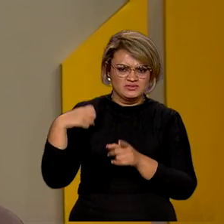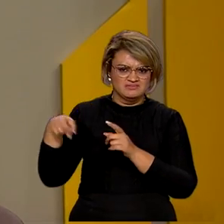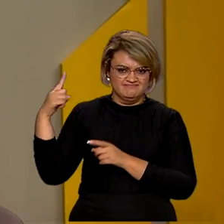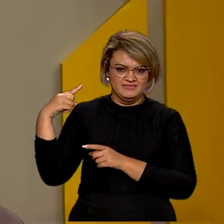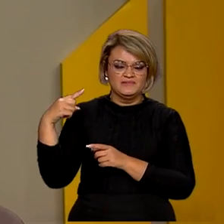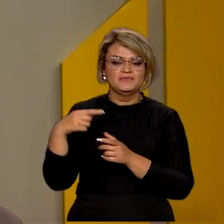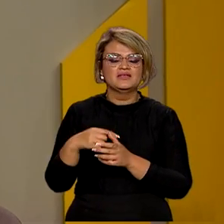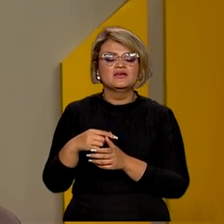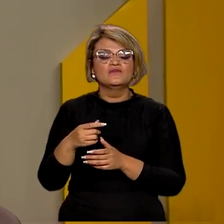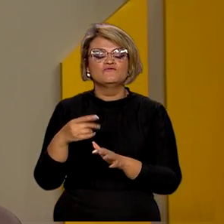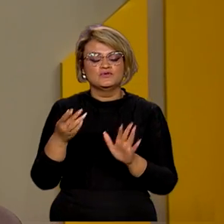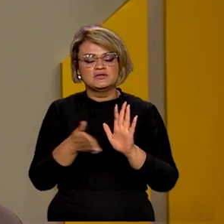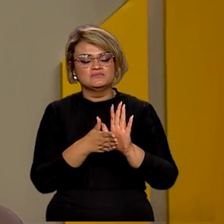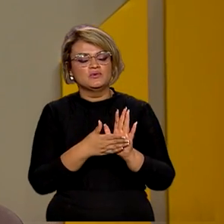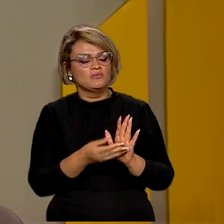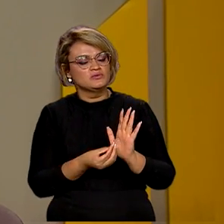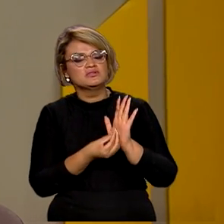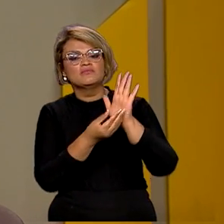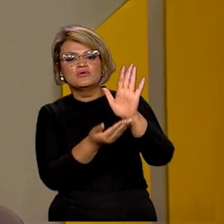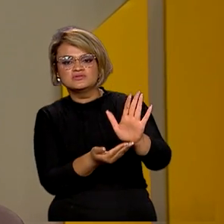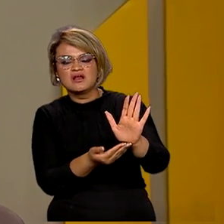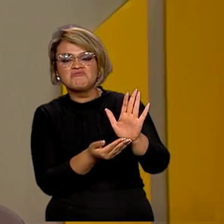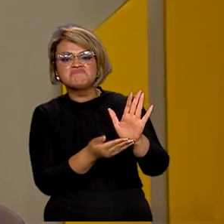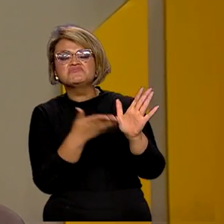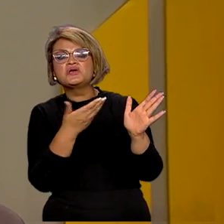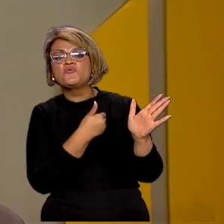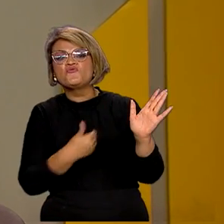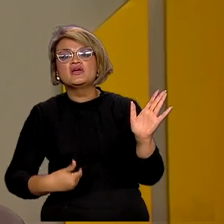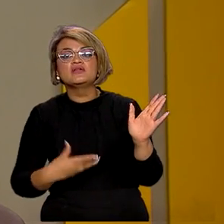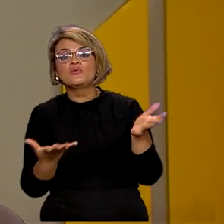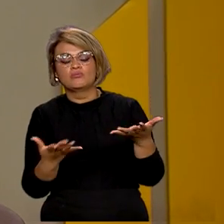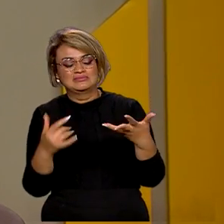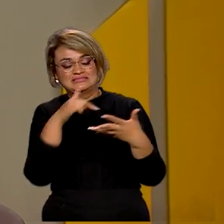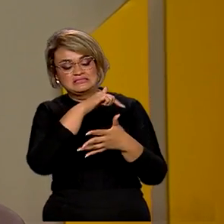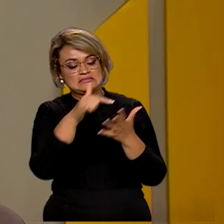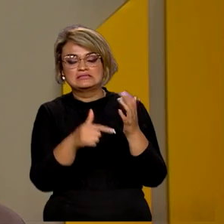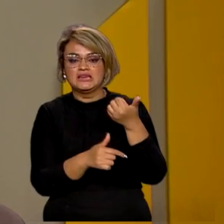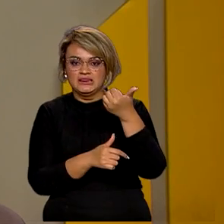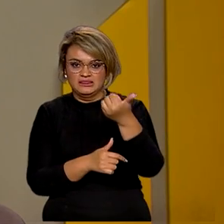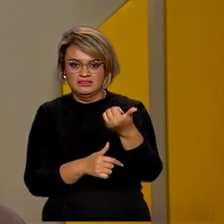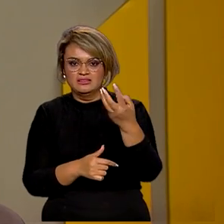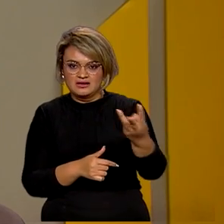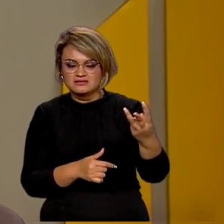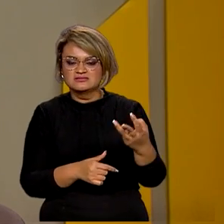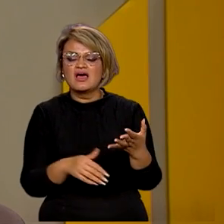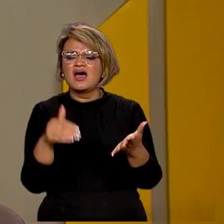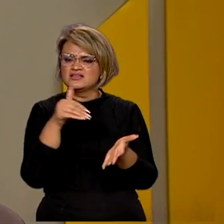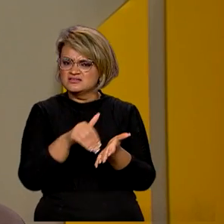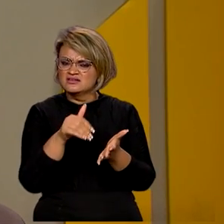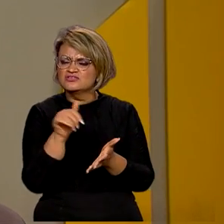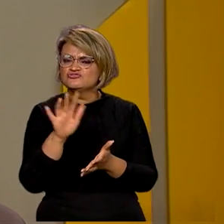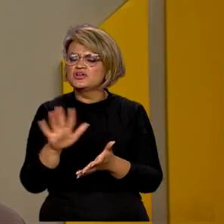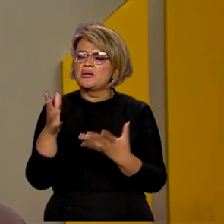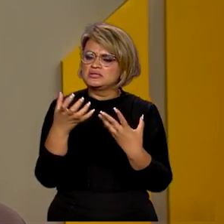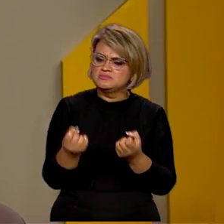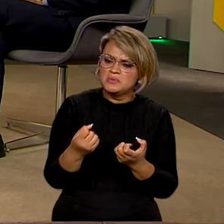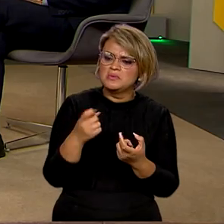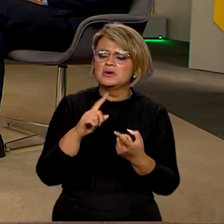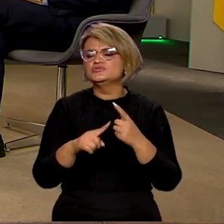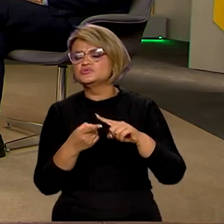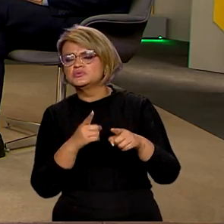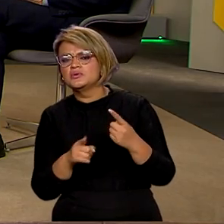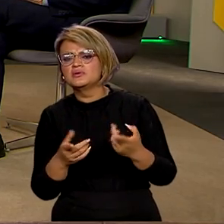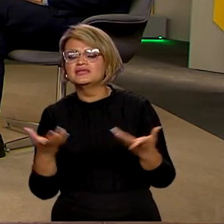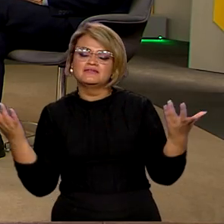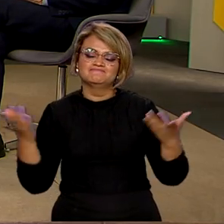foram recebidas essas reivindicações? São 13 eixos, né, no total, muita coisa. Foi a Secretaria-Geral que recebeu e articulou com o restante